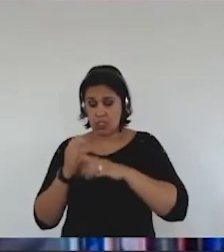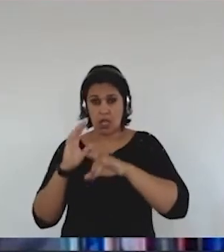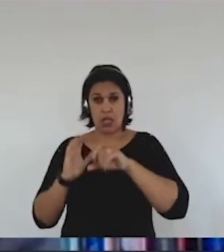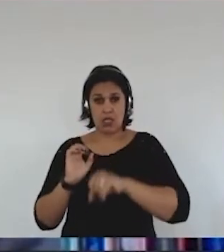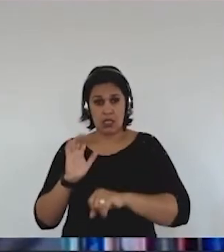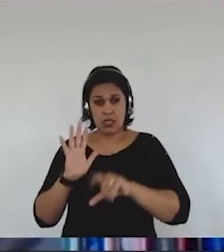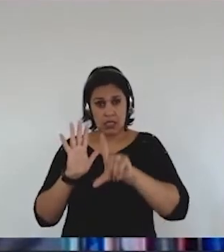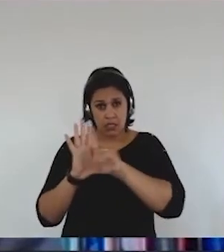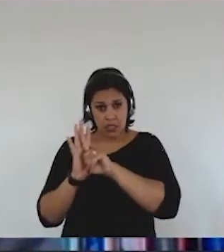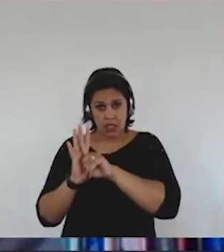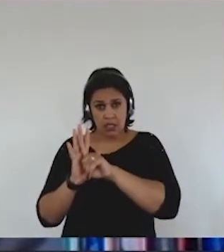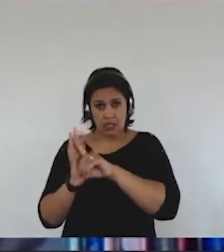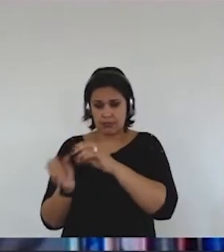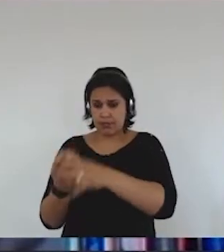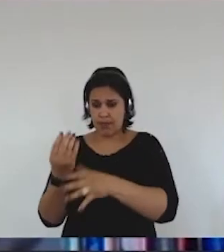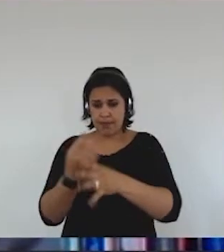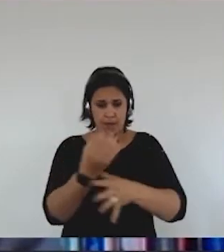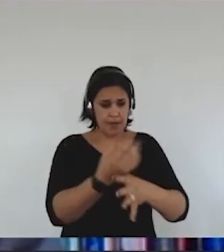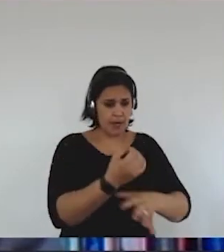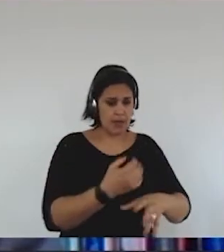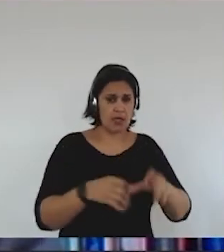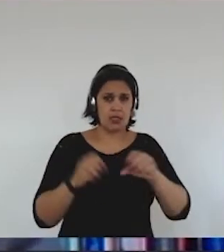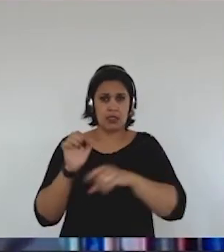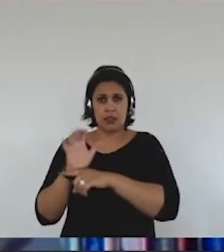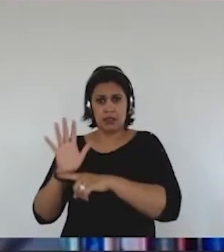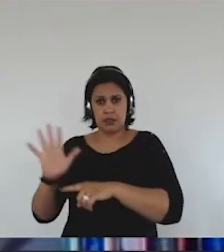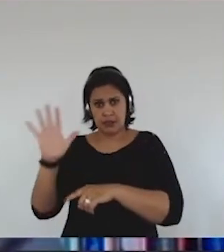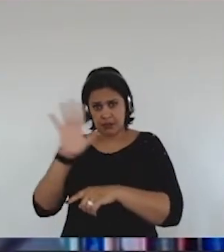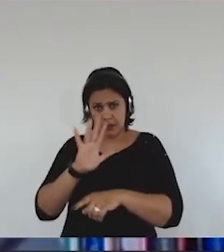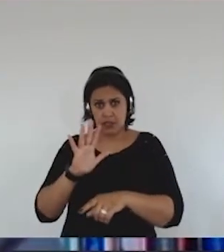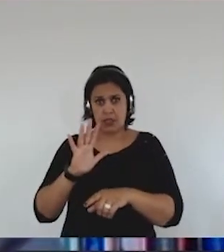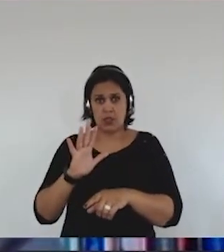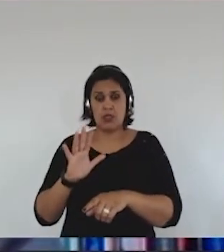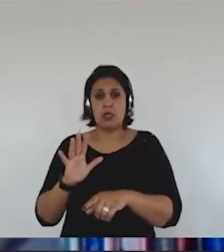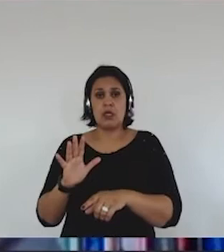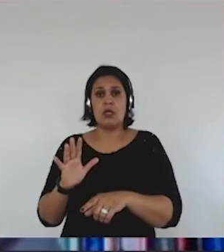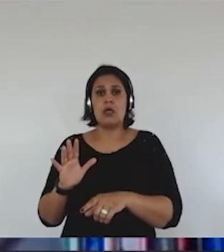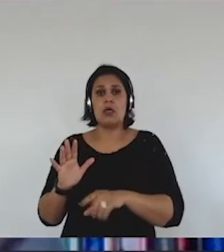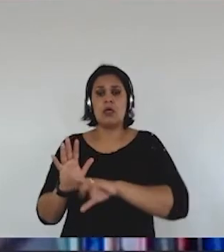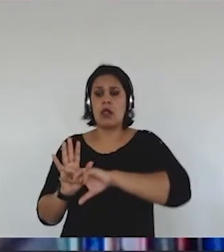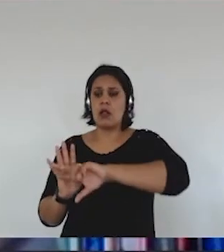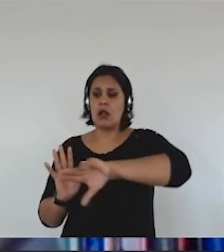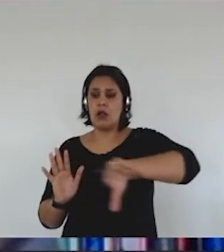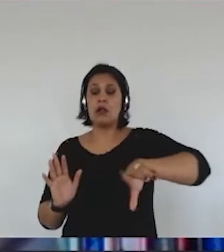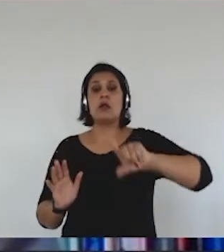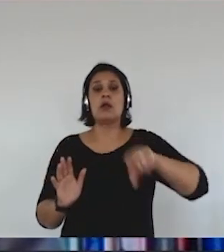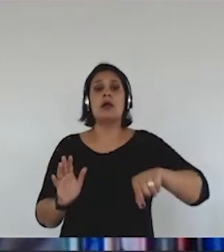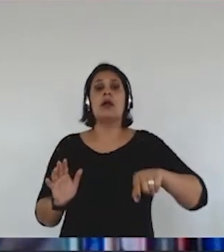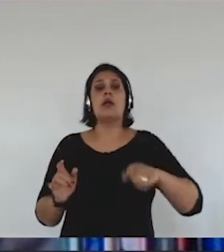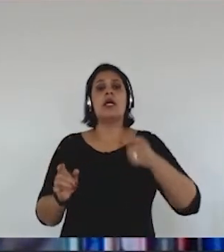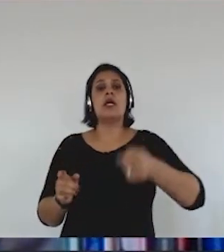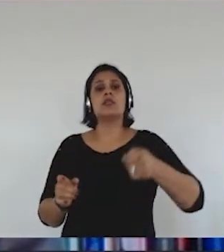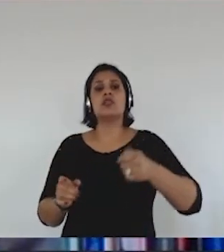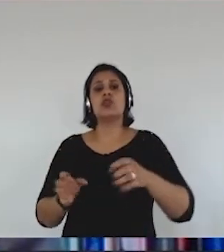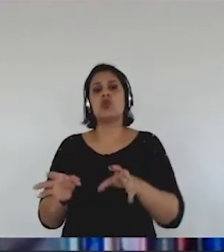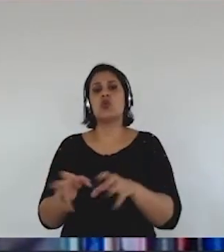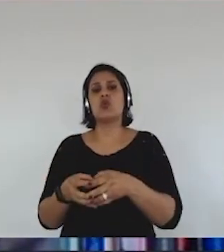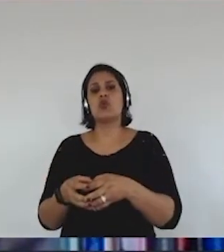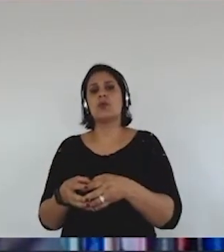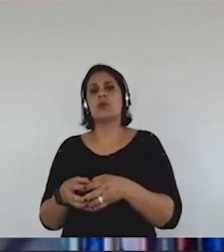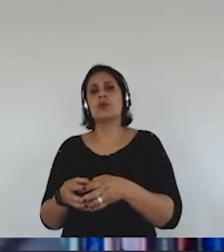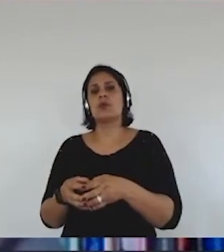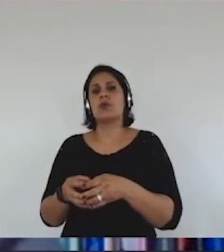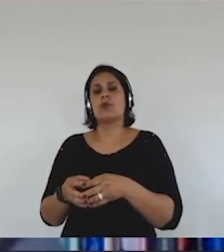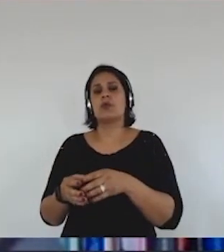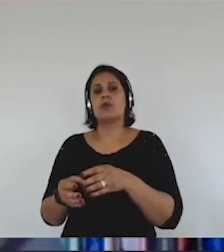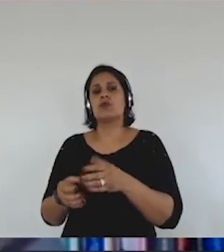dos estados, nos âmbitos dos municípios, exigindo programas de compliance para contratação com o poder